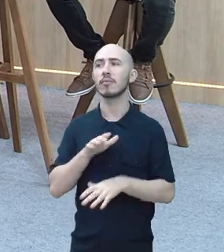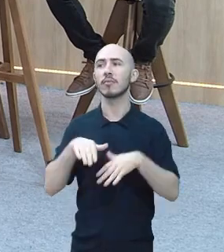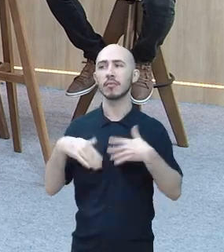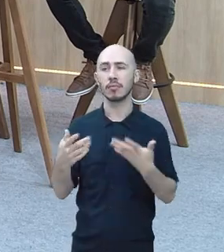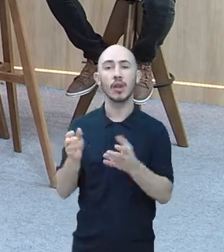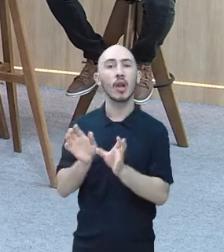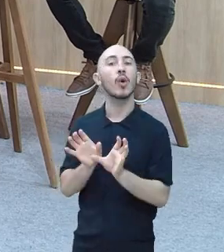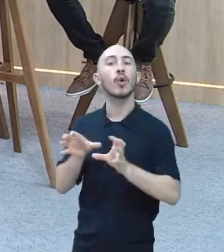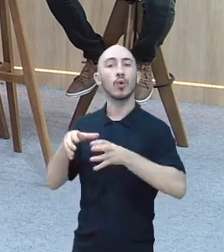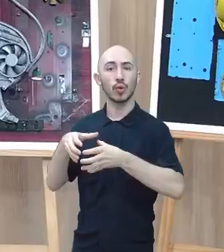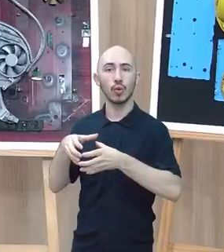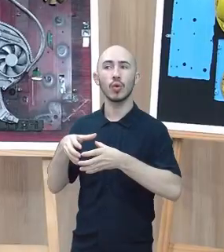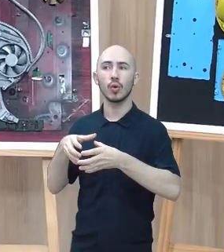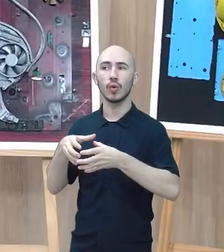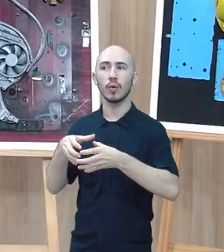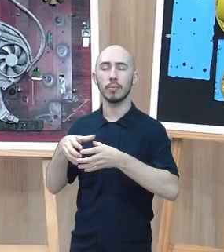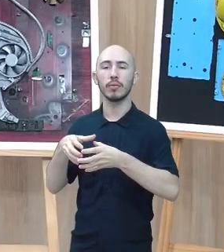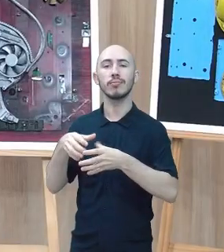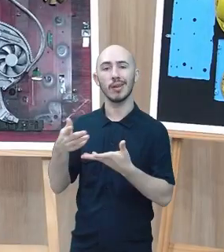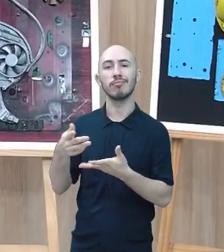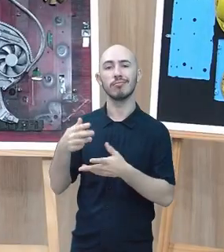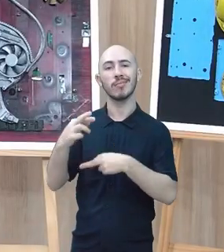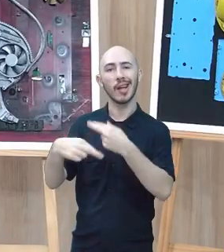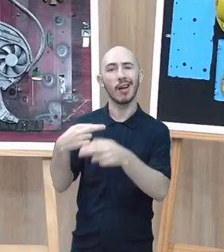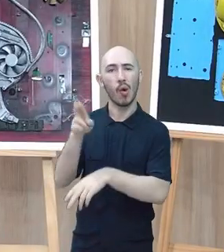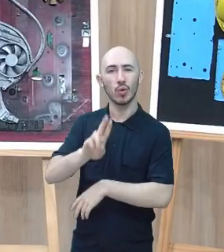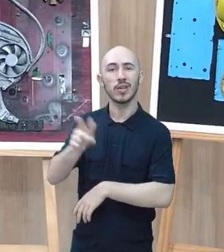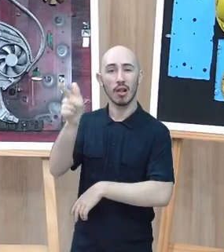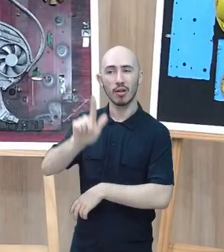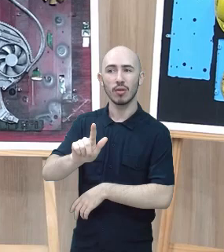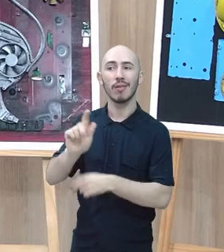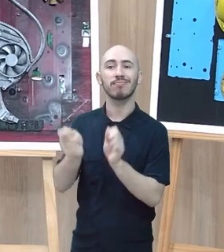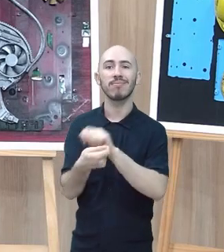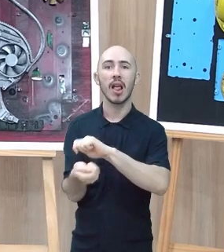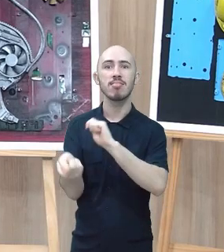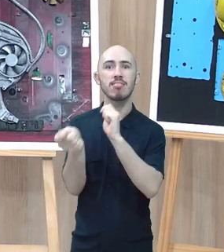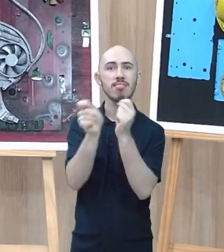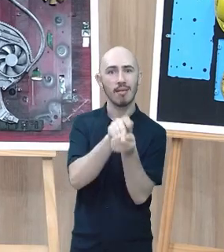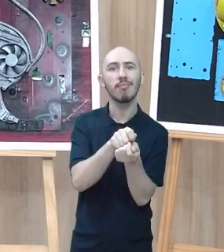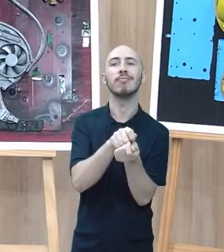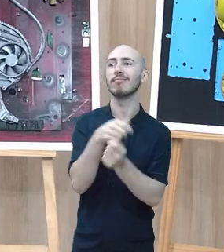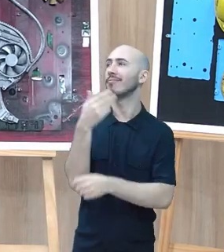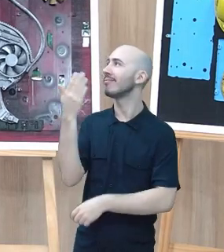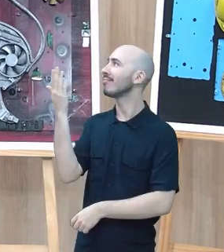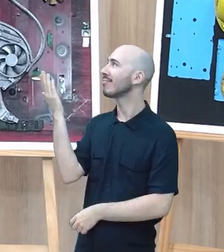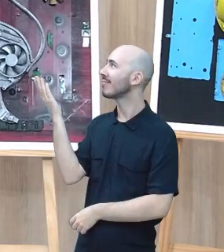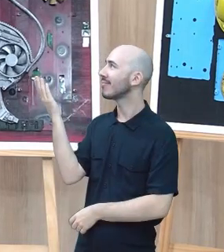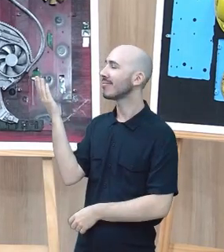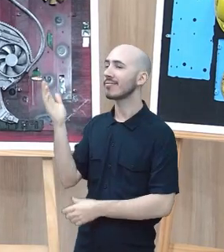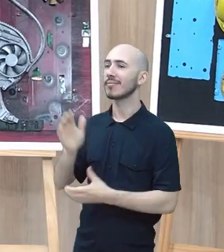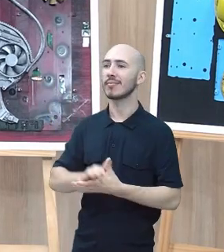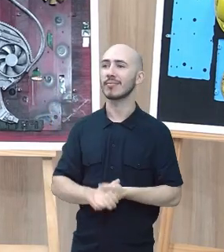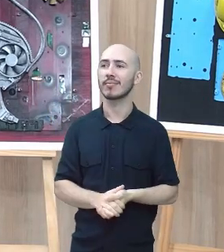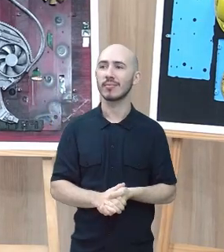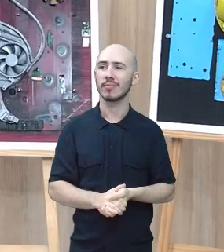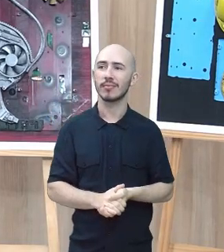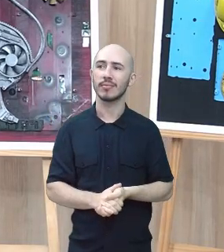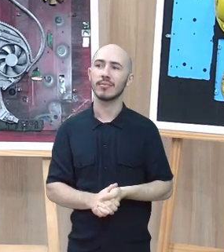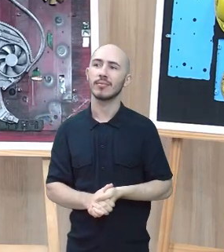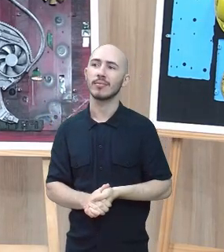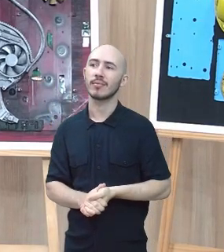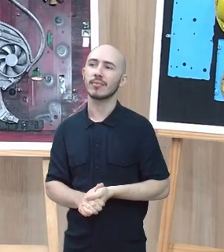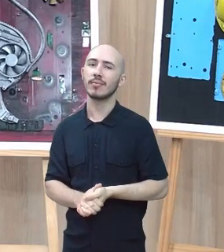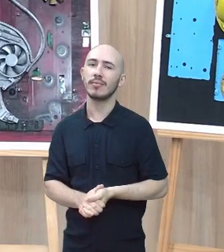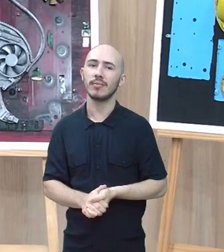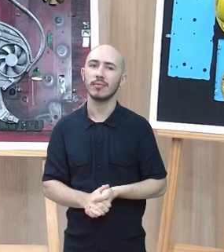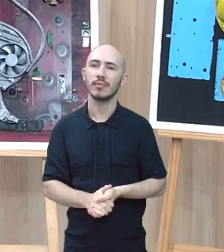do grupo, né, da Meta Reciclagem, onde elas reutilizam, ok,